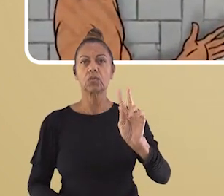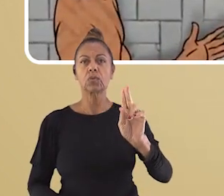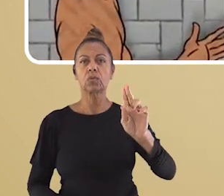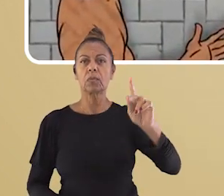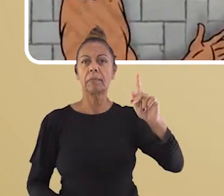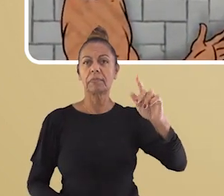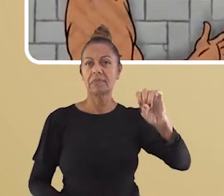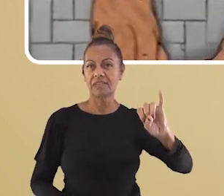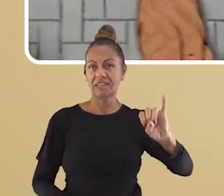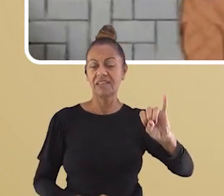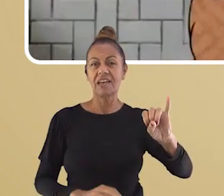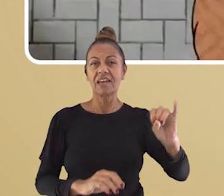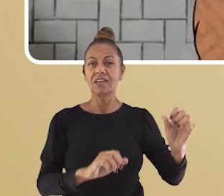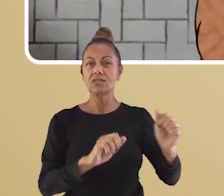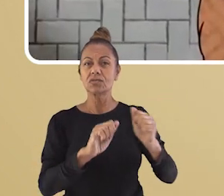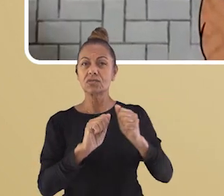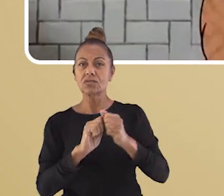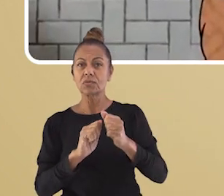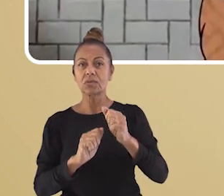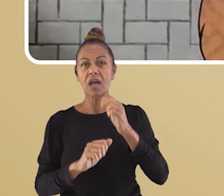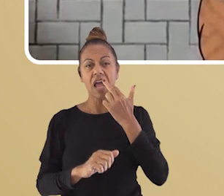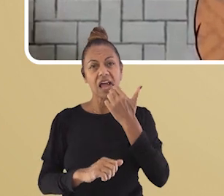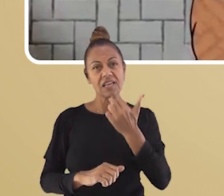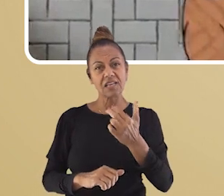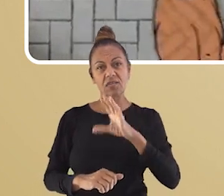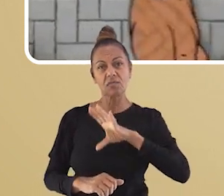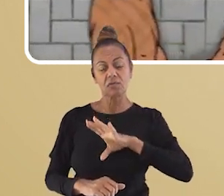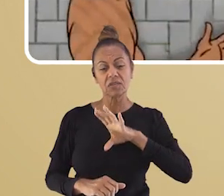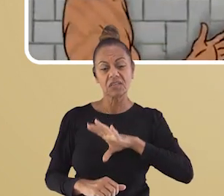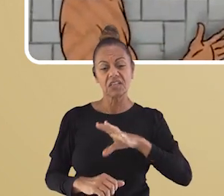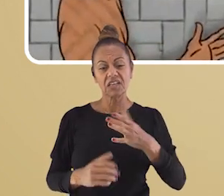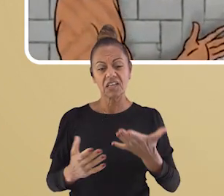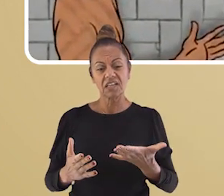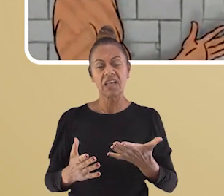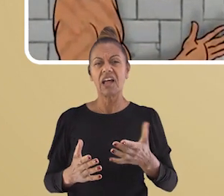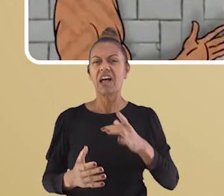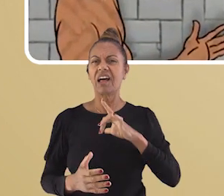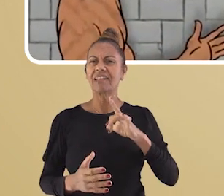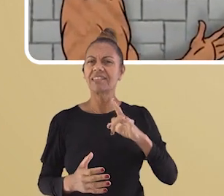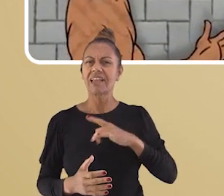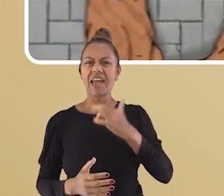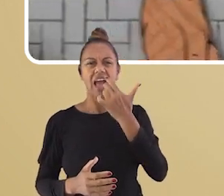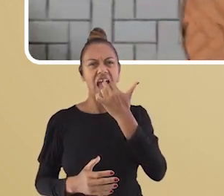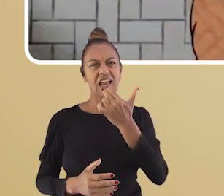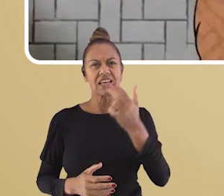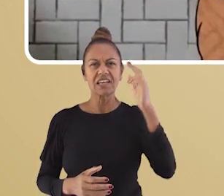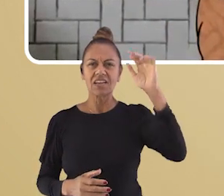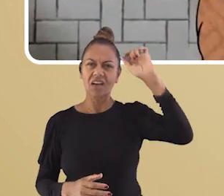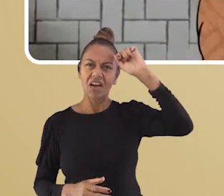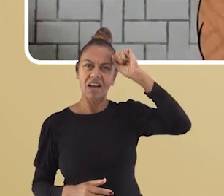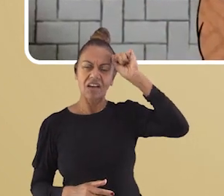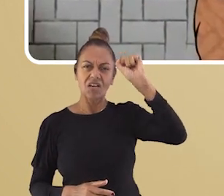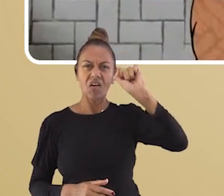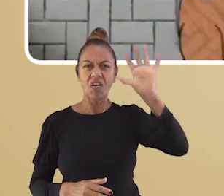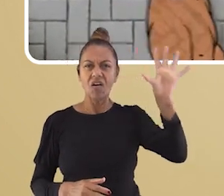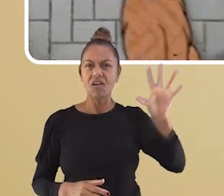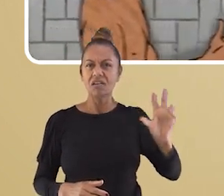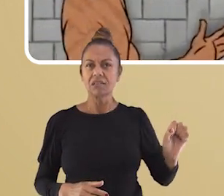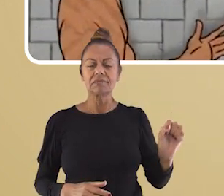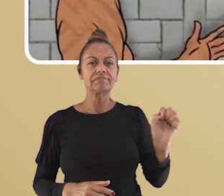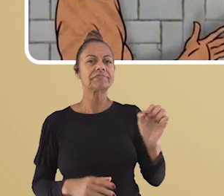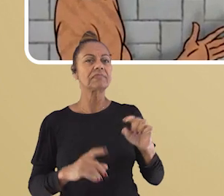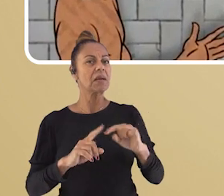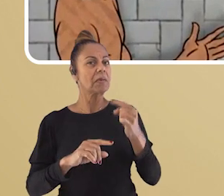do idioma português. A influência africana veio com o iorubá, falado por negros vindos de Angola e da Nigéria, e com a chegada dos